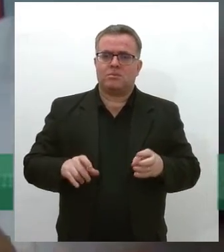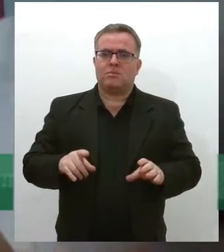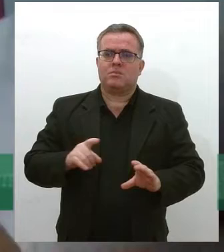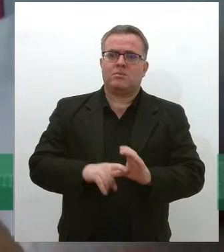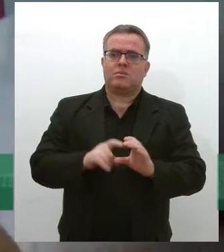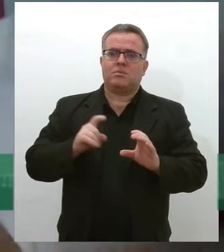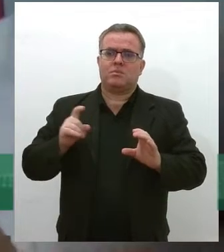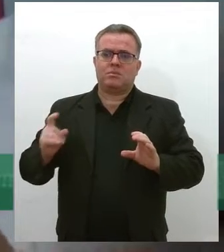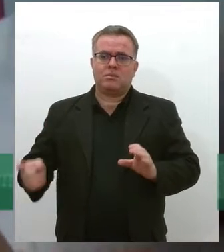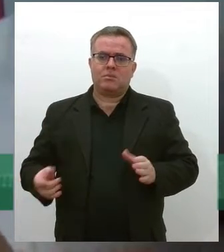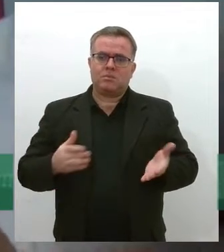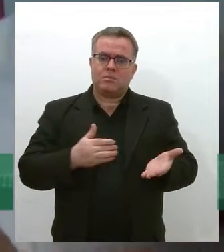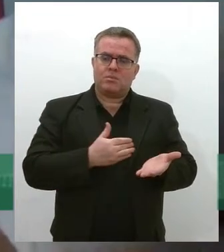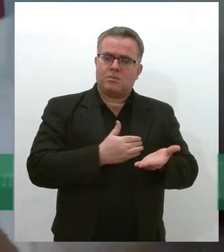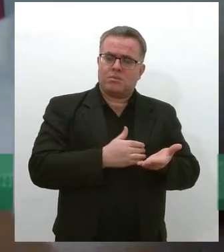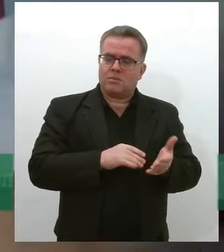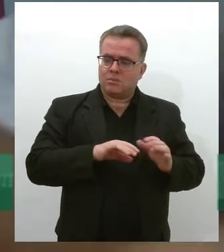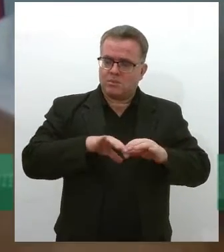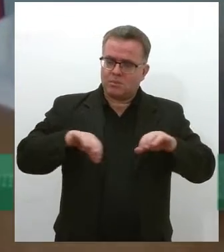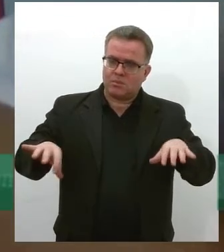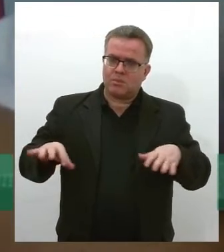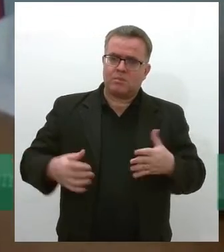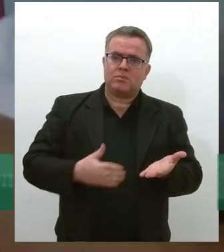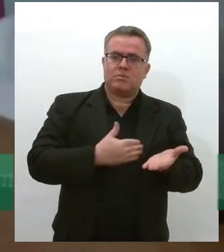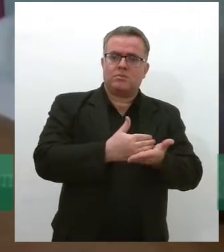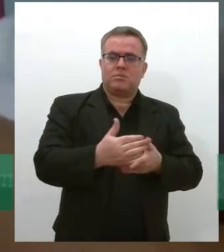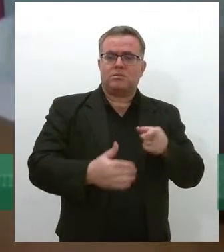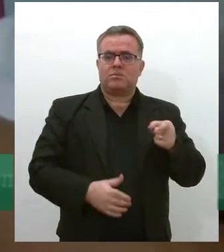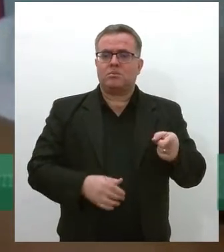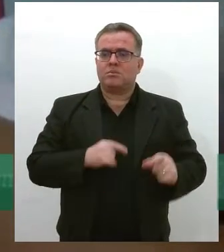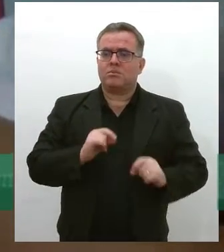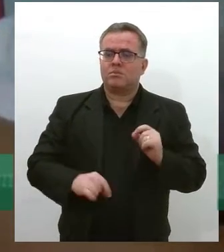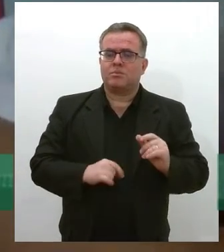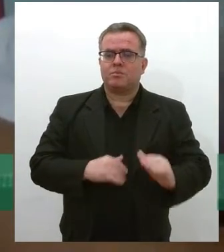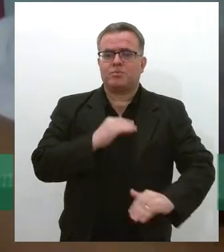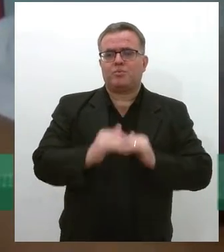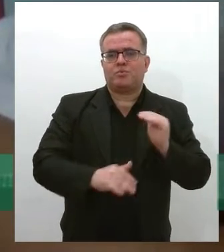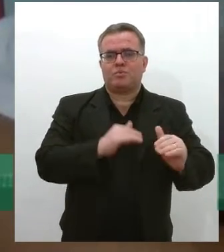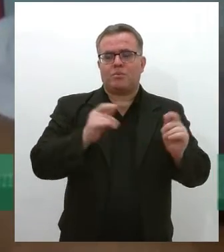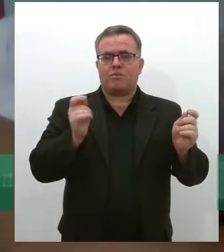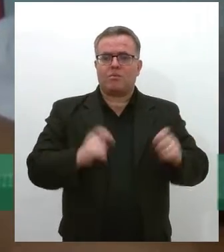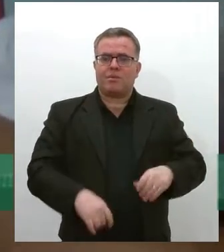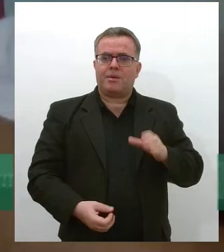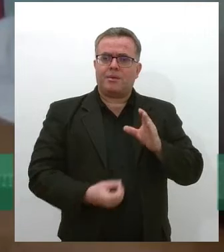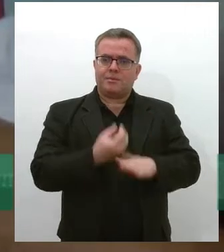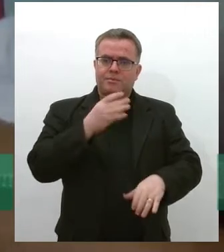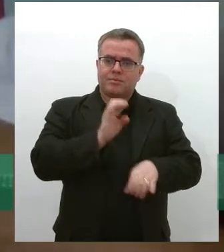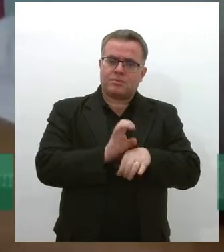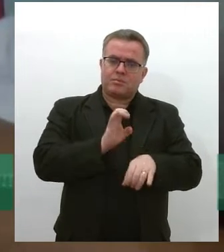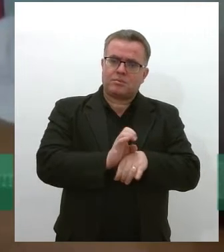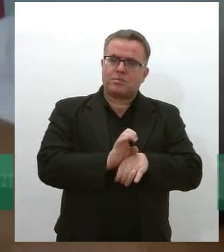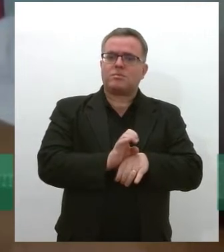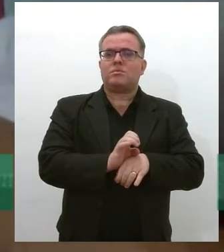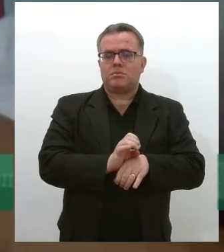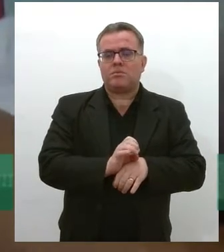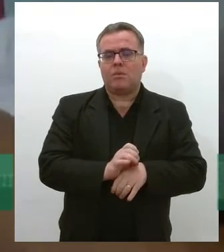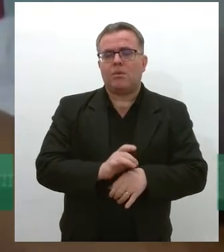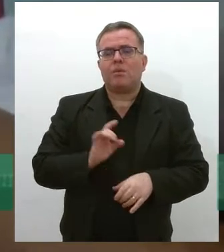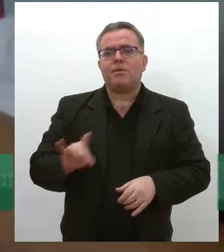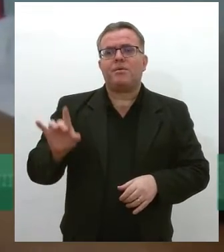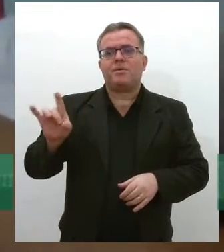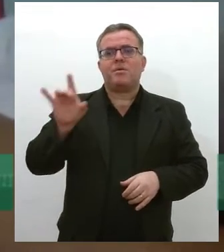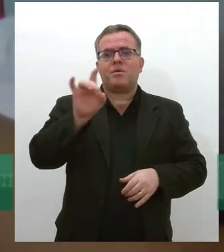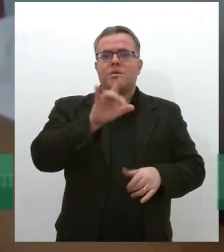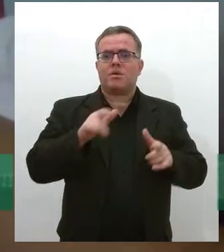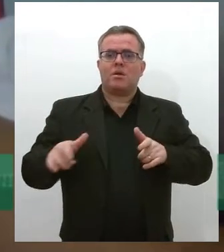começo, seria o início, né? O começo da construção do Estado propriamente dito, e que cada região do tal,